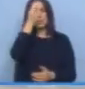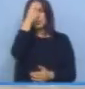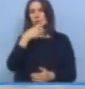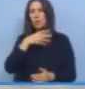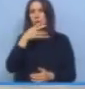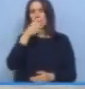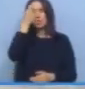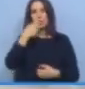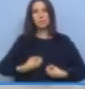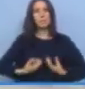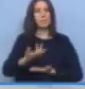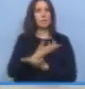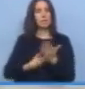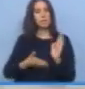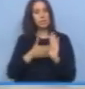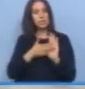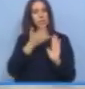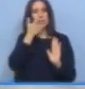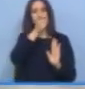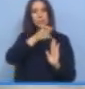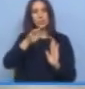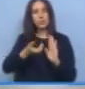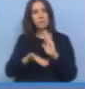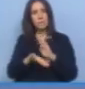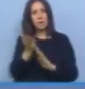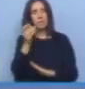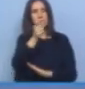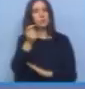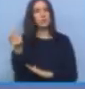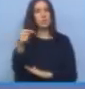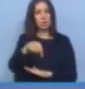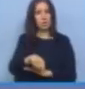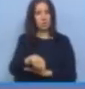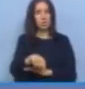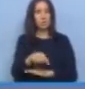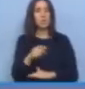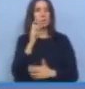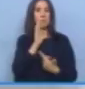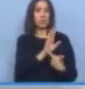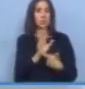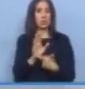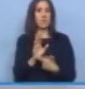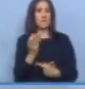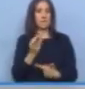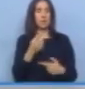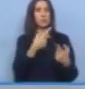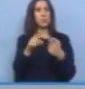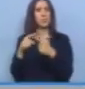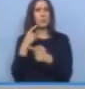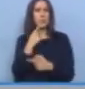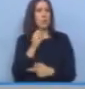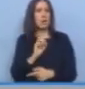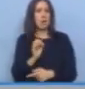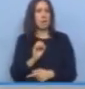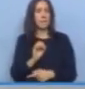e partilhar histórias e testemunhos de pessoas que partem e de pessoas que chegam, e mostrar que as diferenças não são tantas